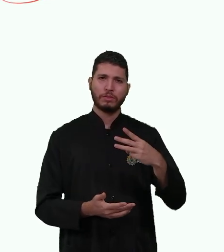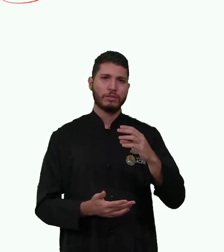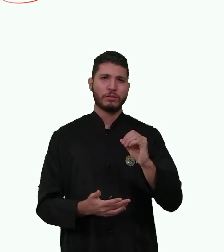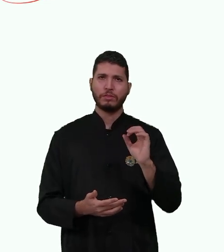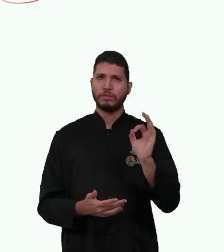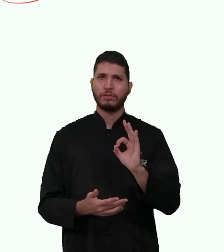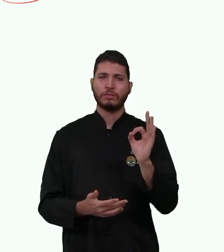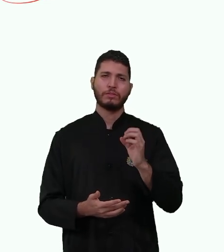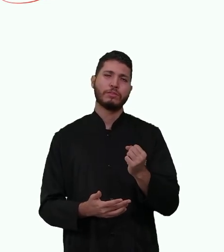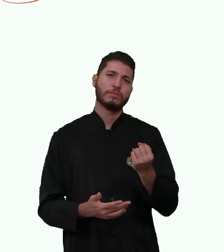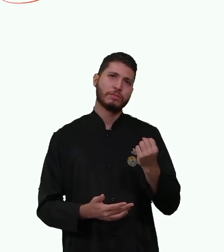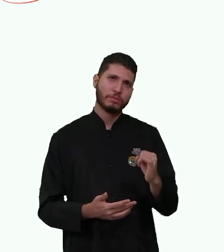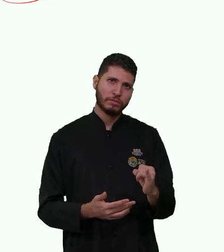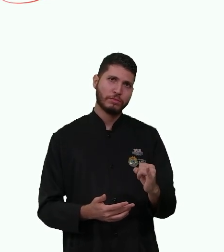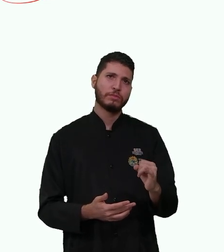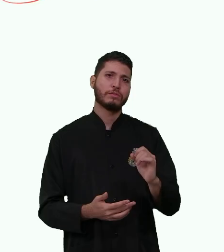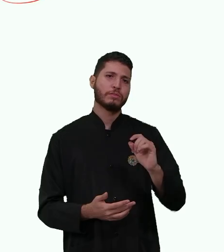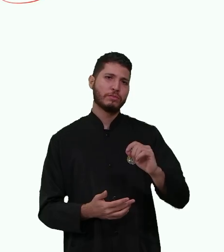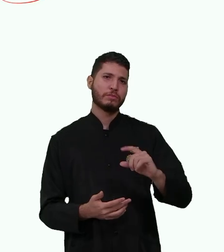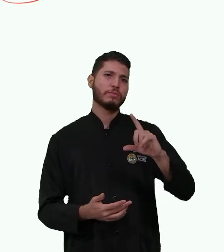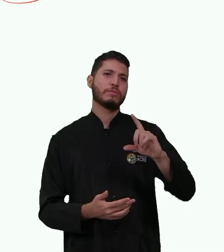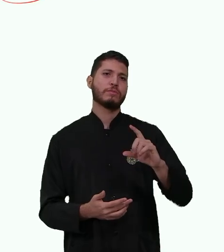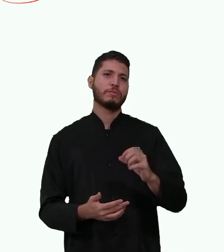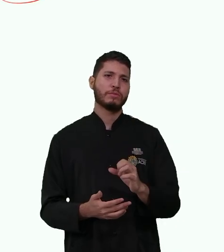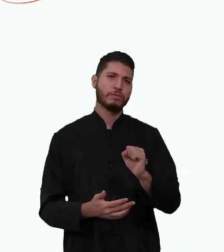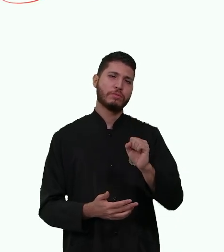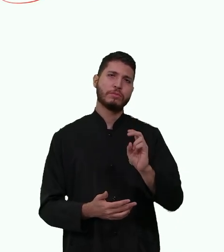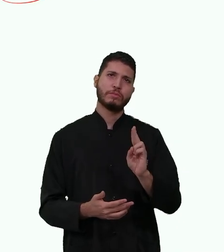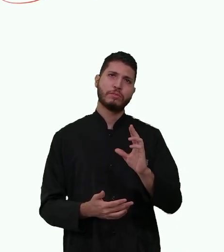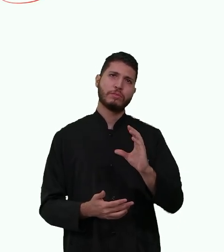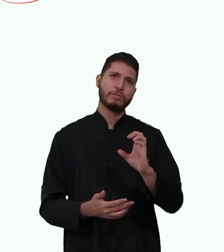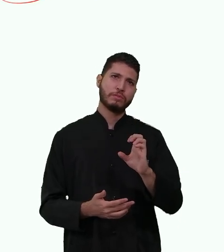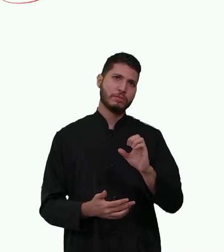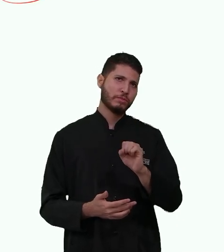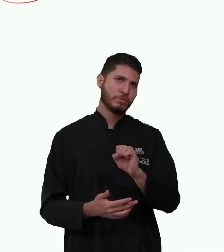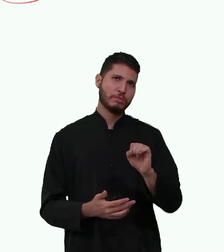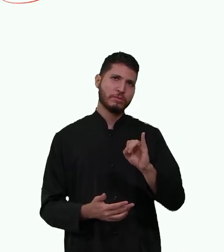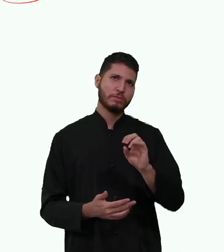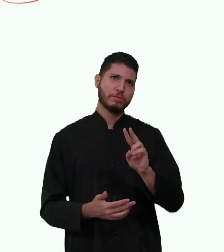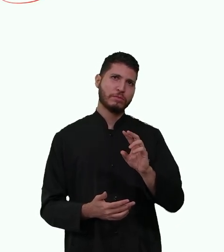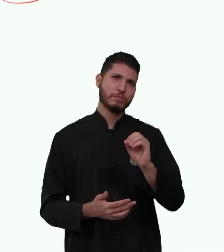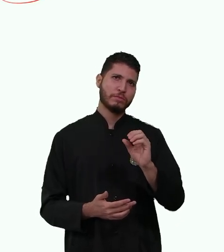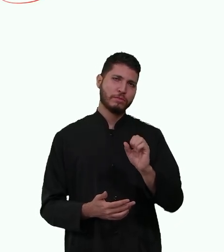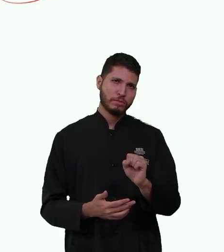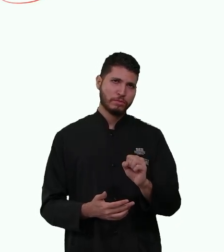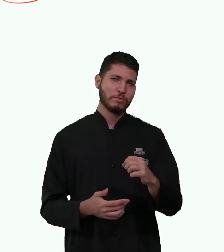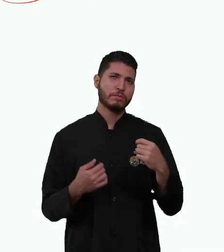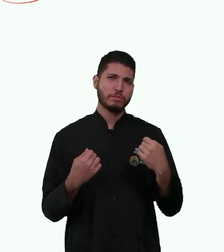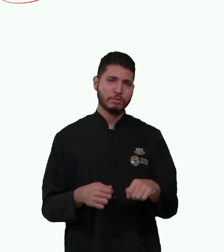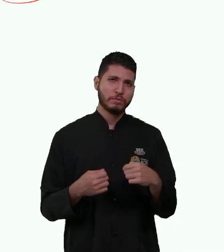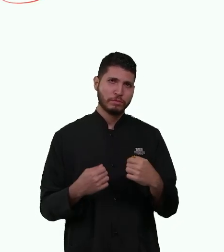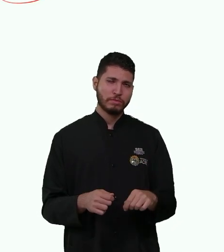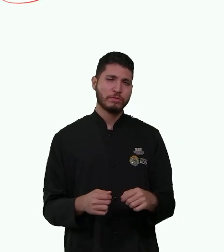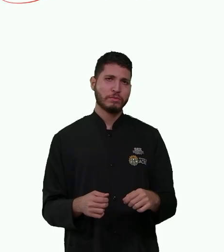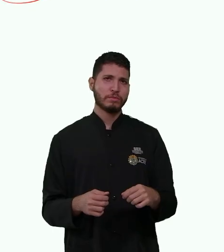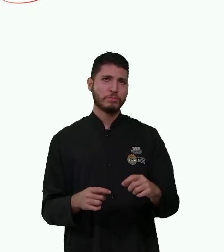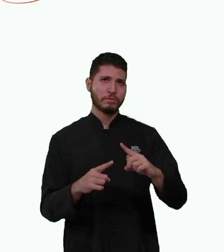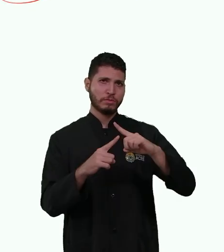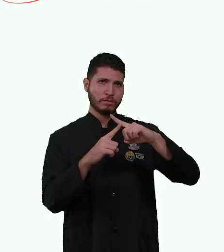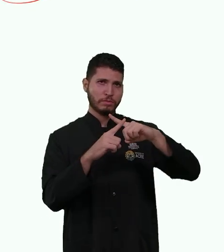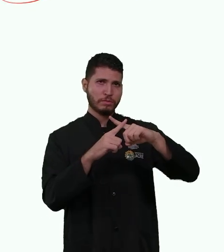você tem aumentos sucessivos, isso sempre vai ser dado, ó, por uma multiplicação. Quer dizer o quê? Eu vou pegar o